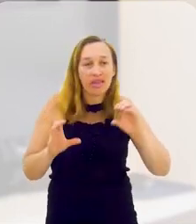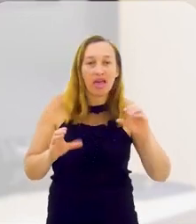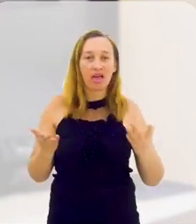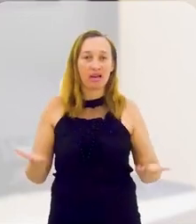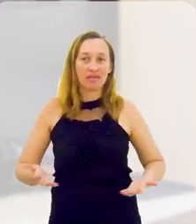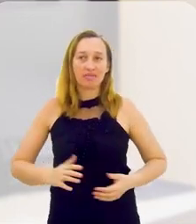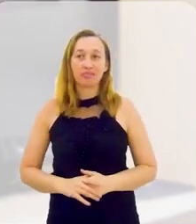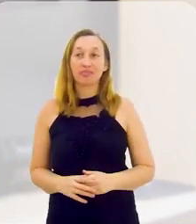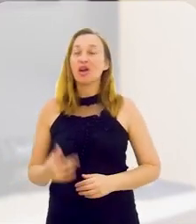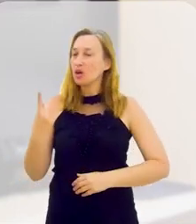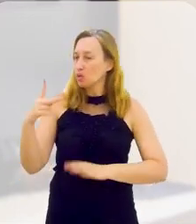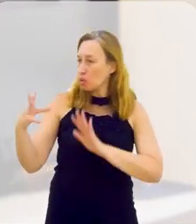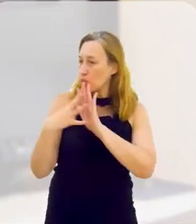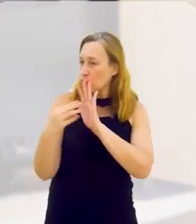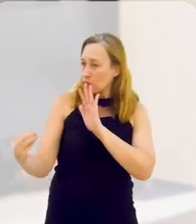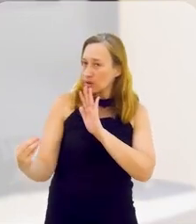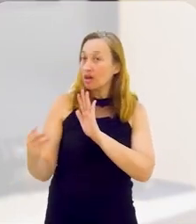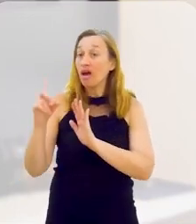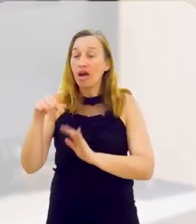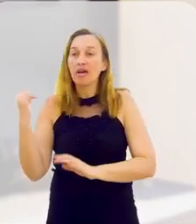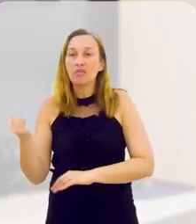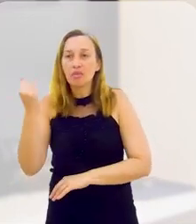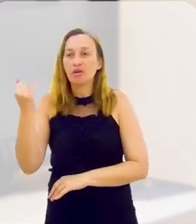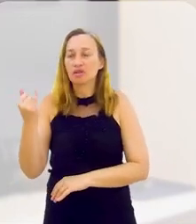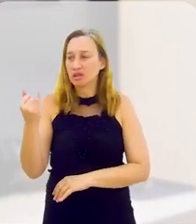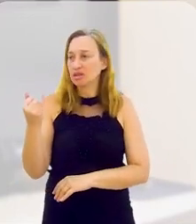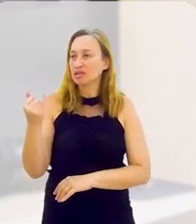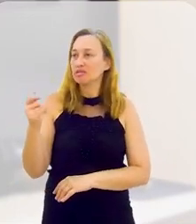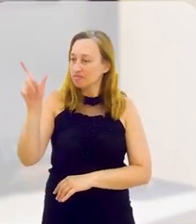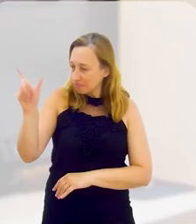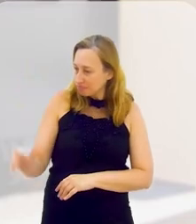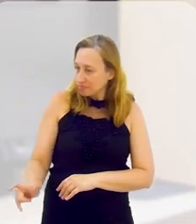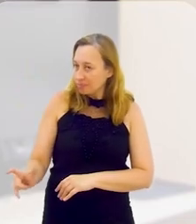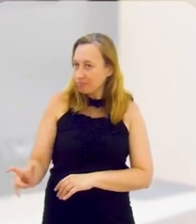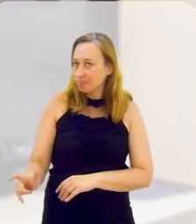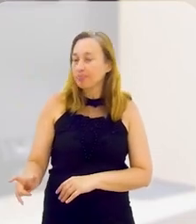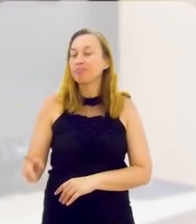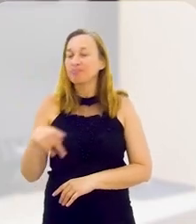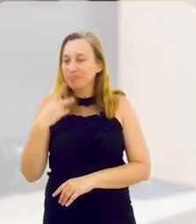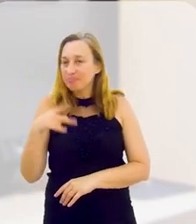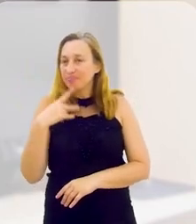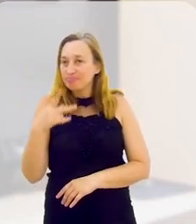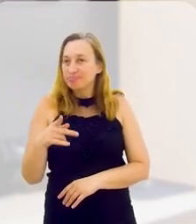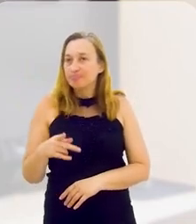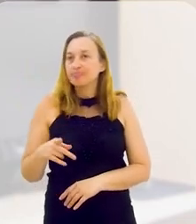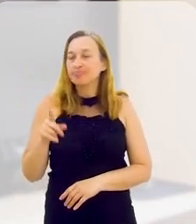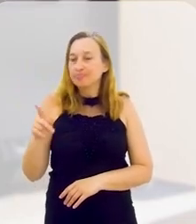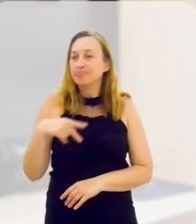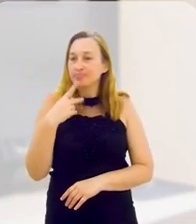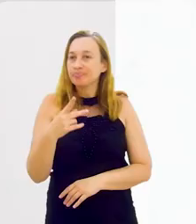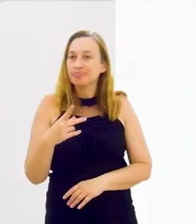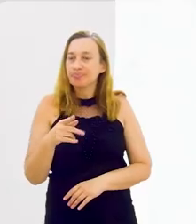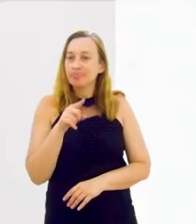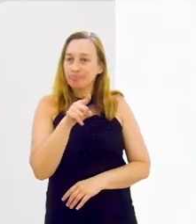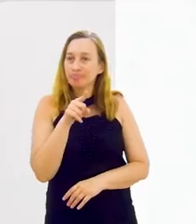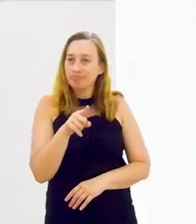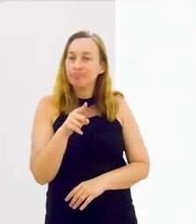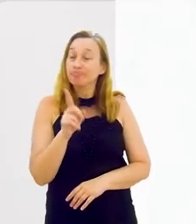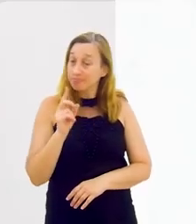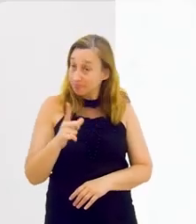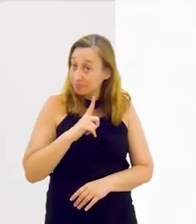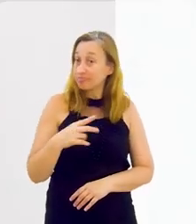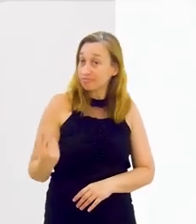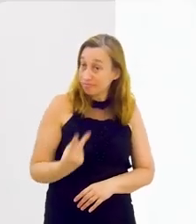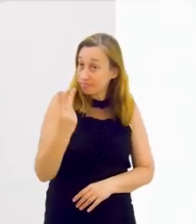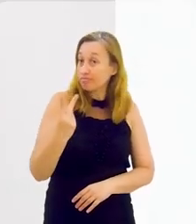falou isso. E o teu modelo, como é importante, né? A tua figura ali falando, o que você fala para